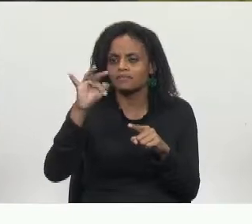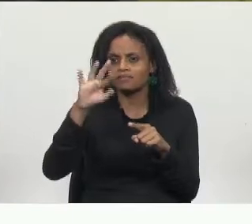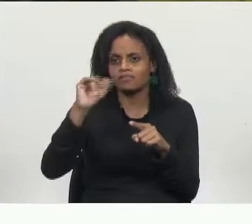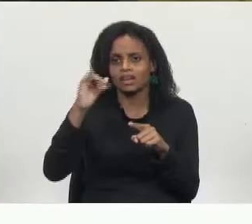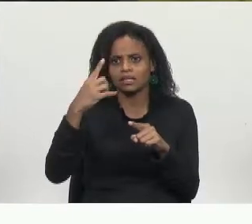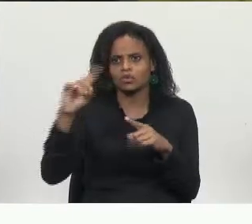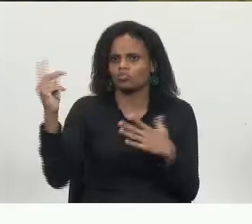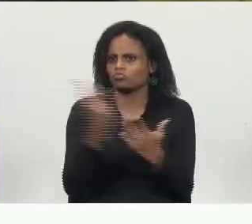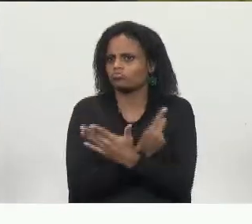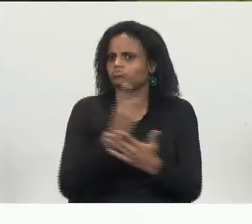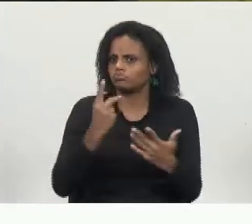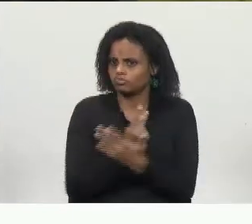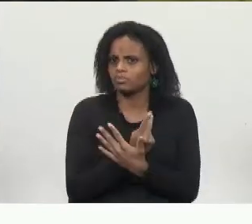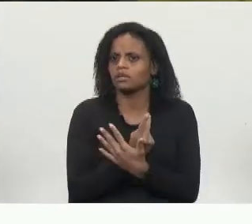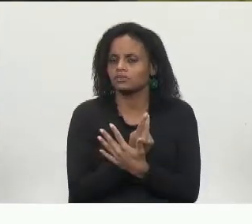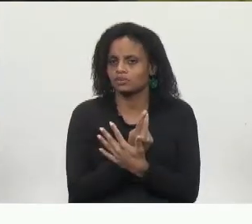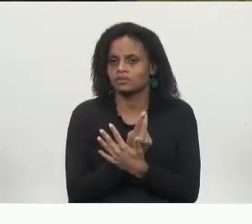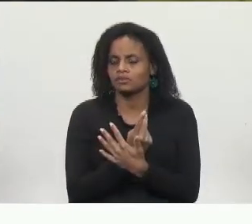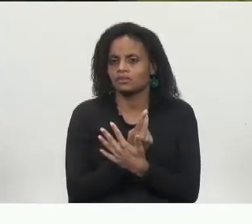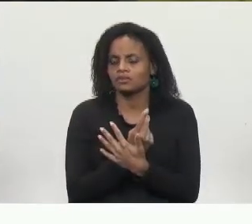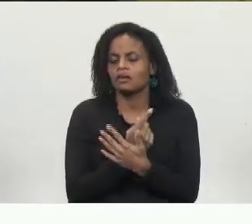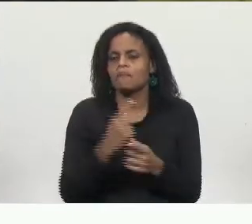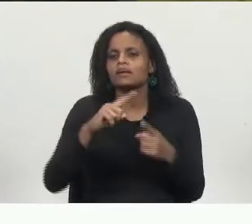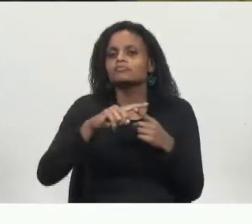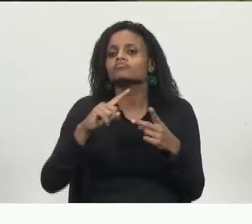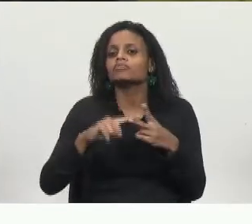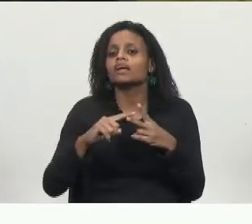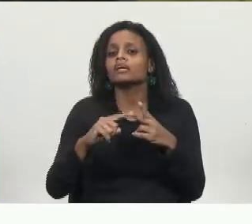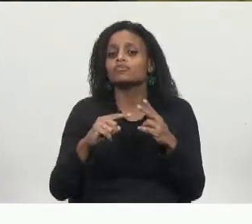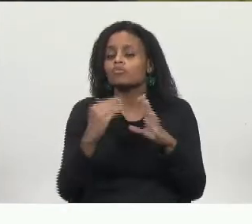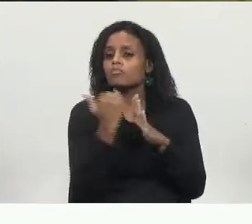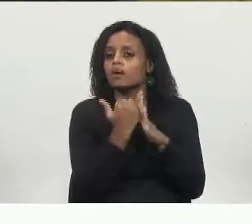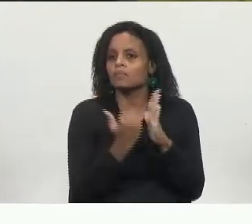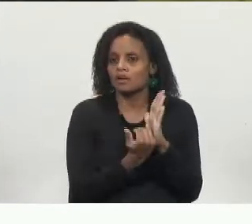ele não fica só aí. Ele tem 2 parágrafos, esse artigo